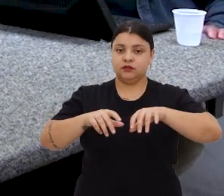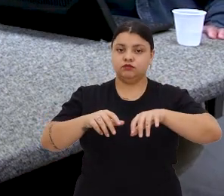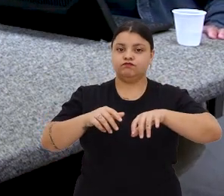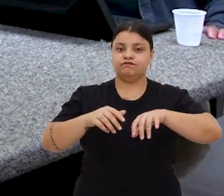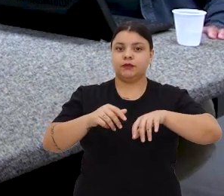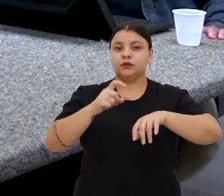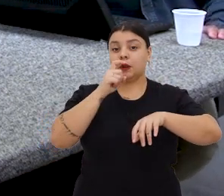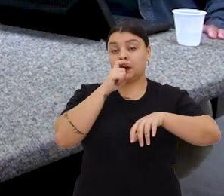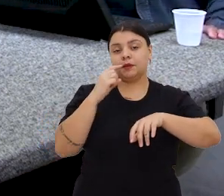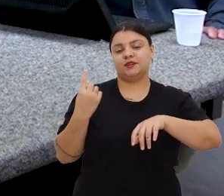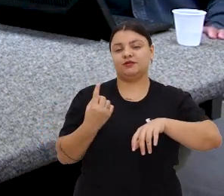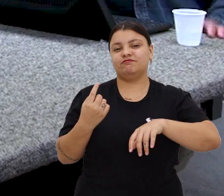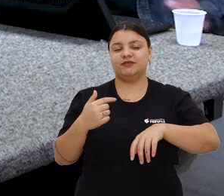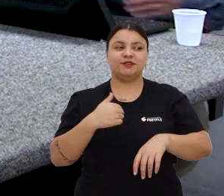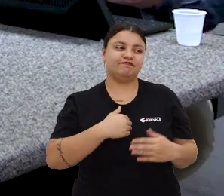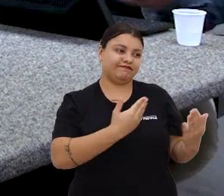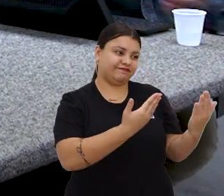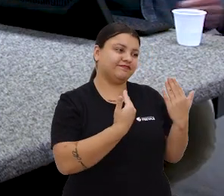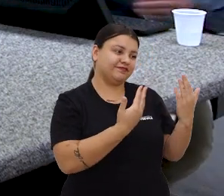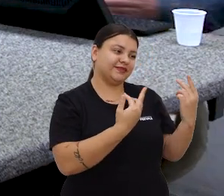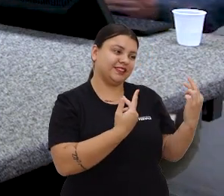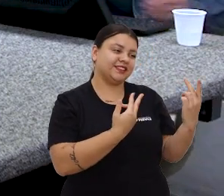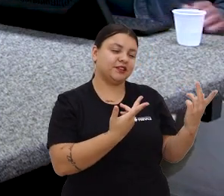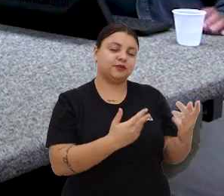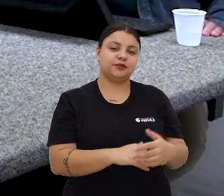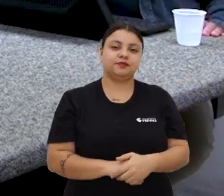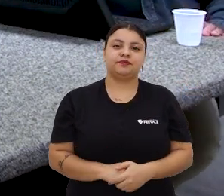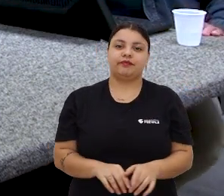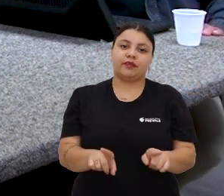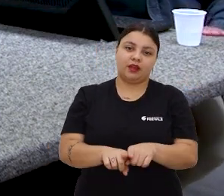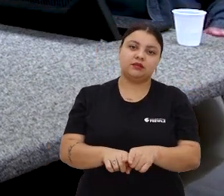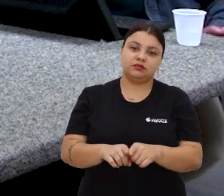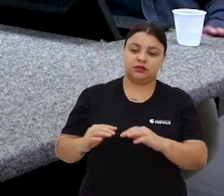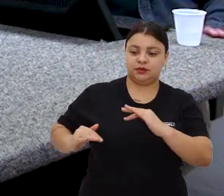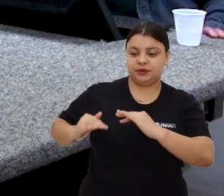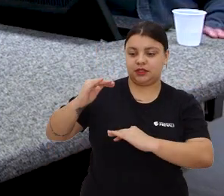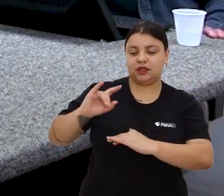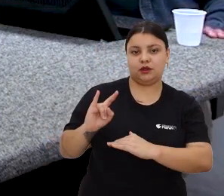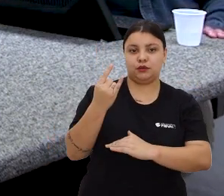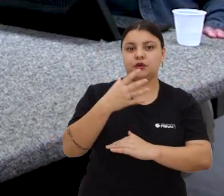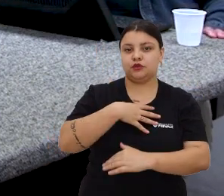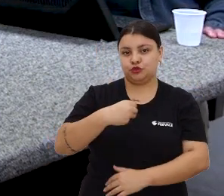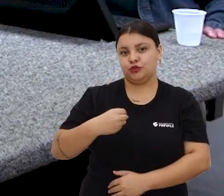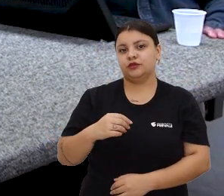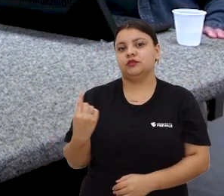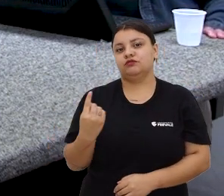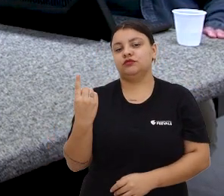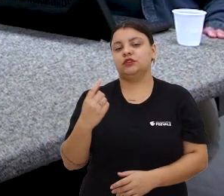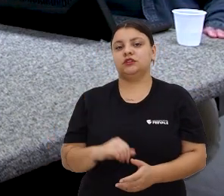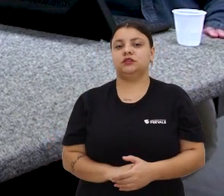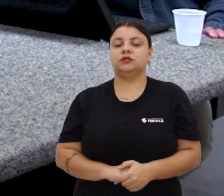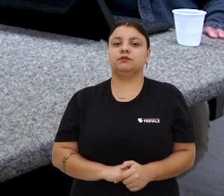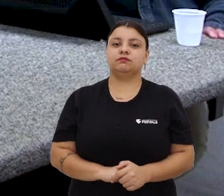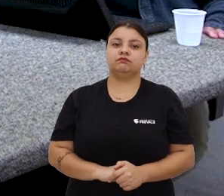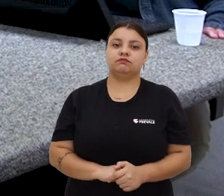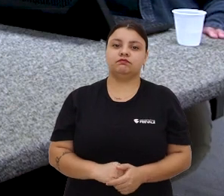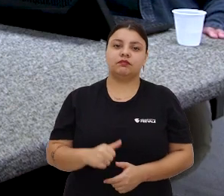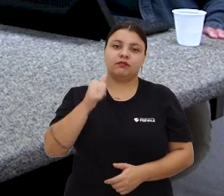disse, me identifico contigo, porque eu também acabei criando o meu último filho sozinho, né, a mãe dele faleceu.